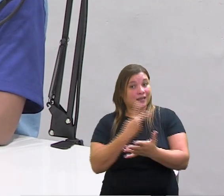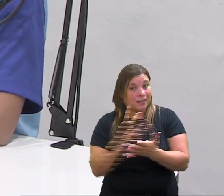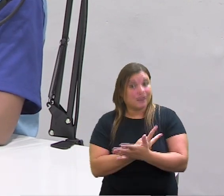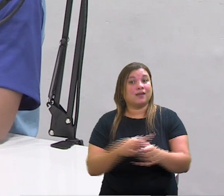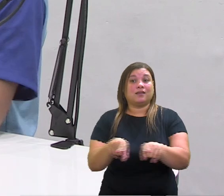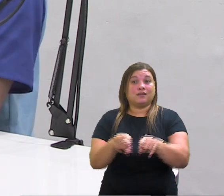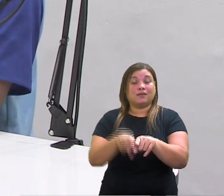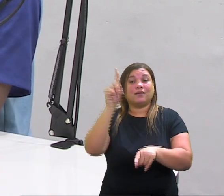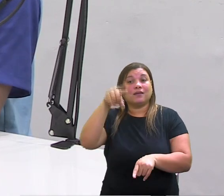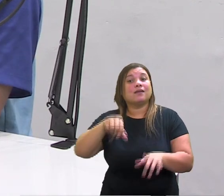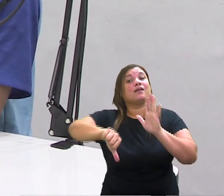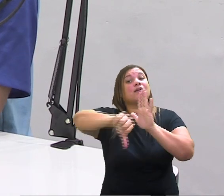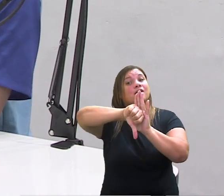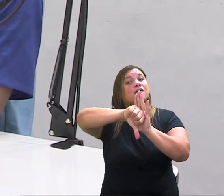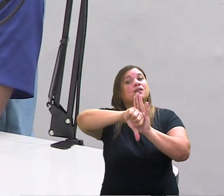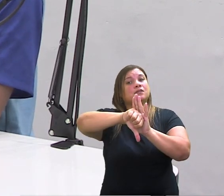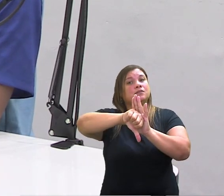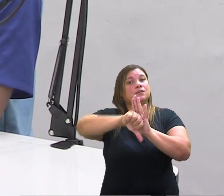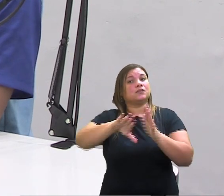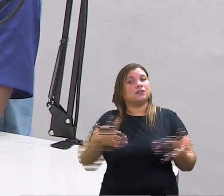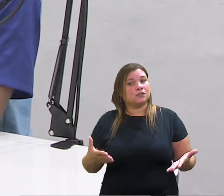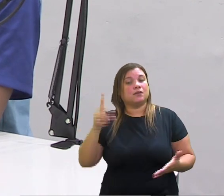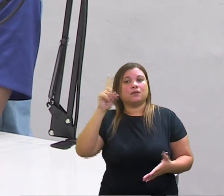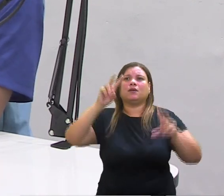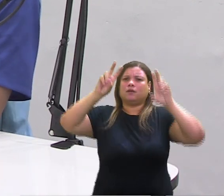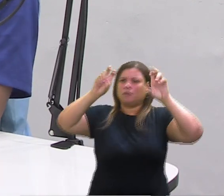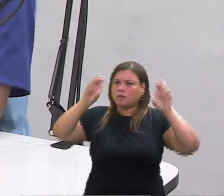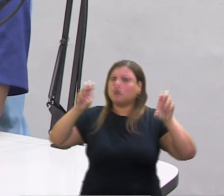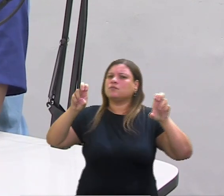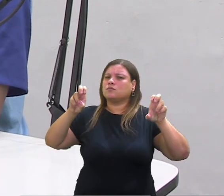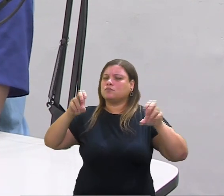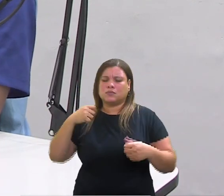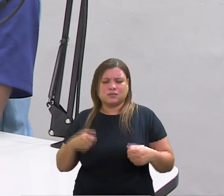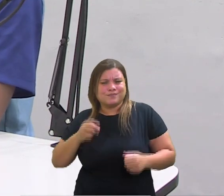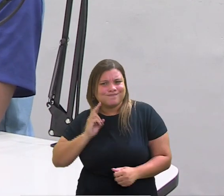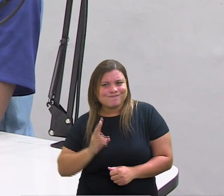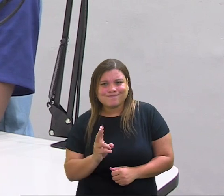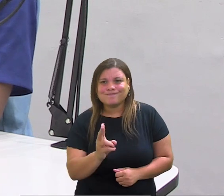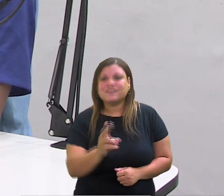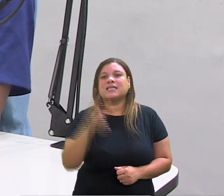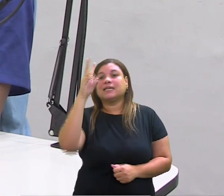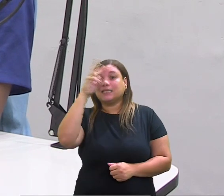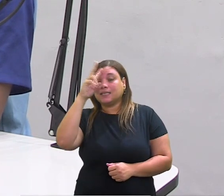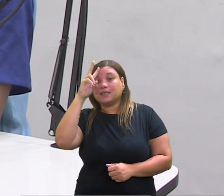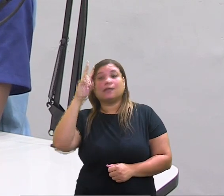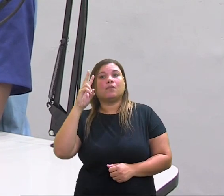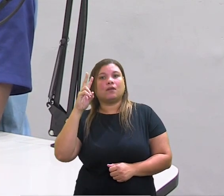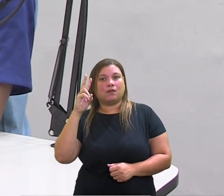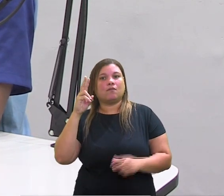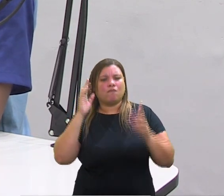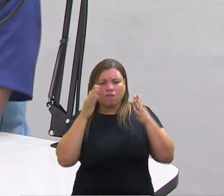Sim. Então, é um assunto que a gente tem que sempre lembrar antes de fazer qualquer